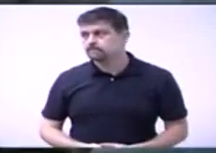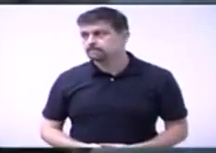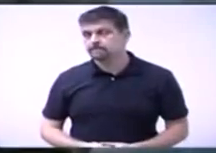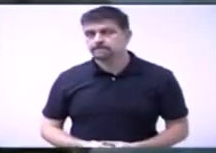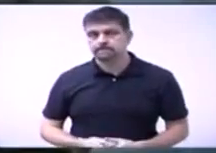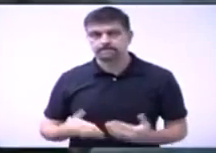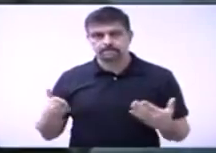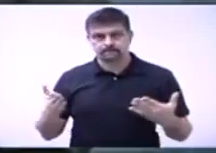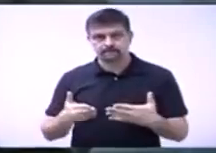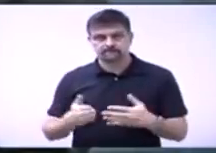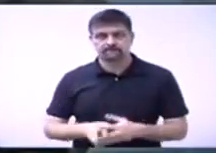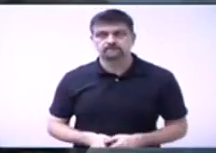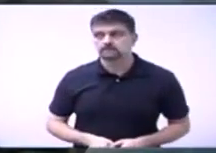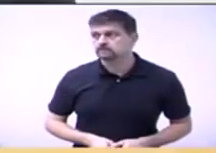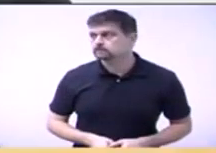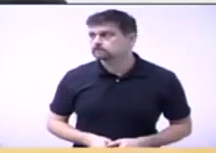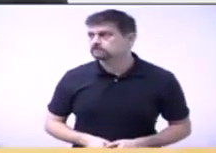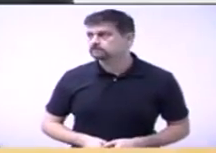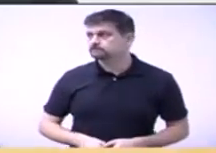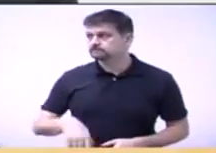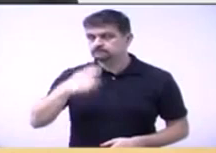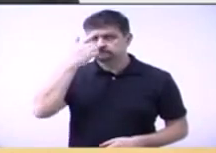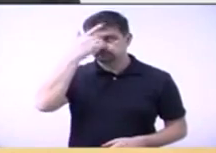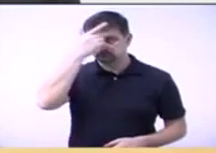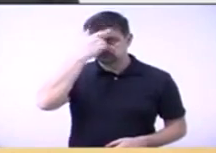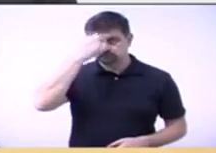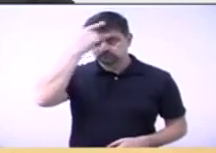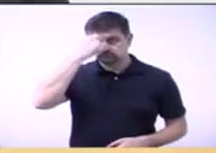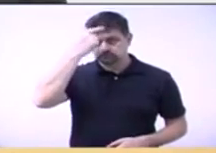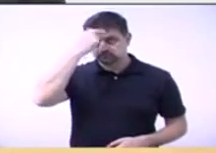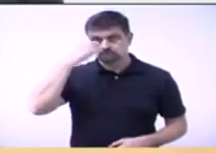Com a palavra, o vereador Dilcinho Rodrigues.